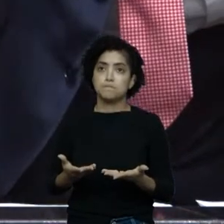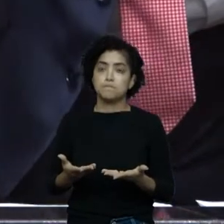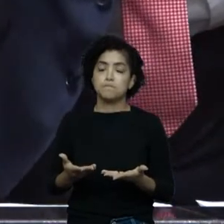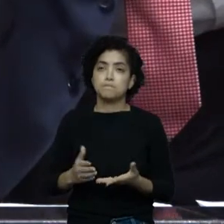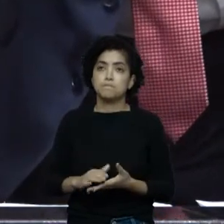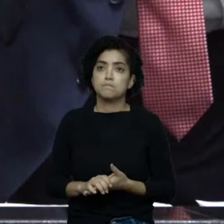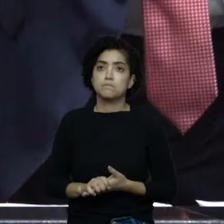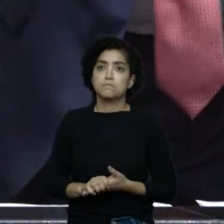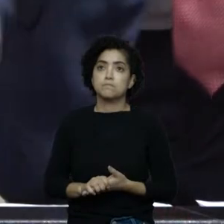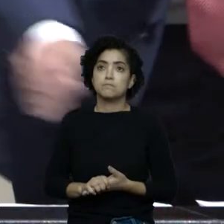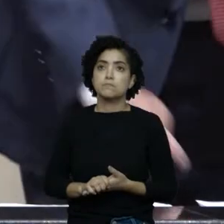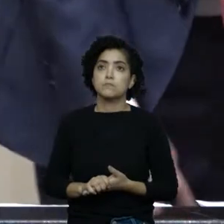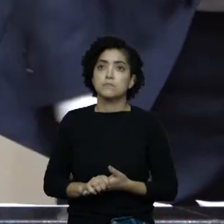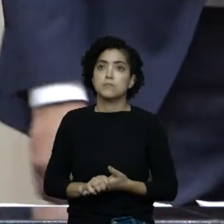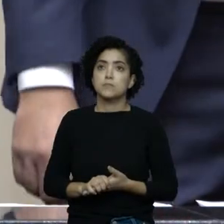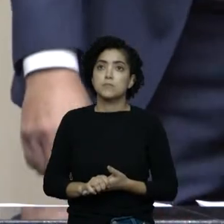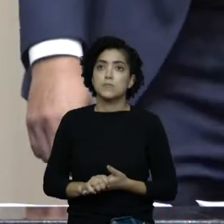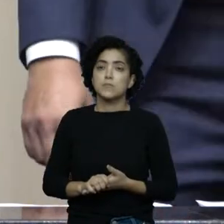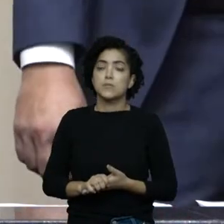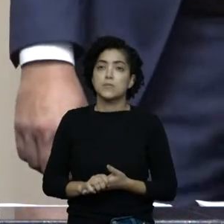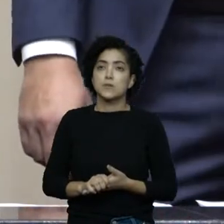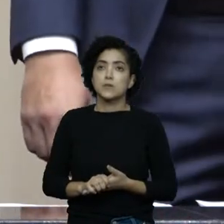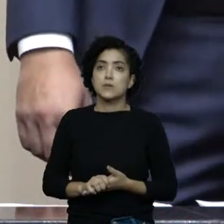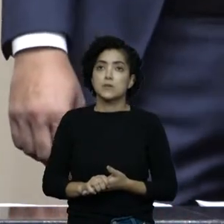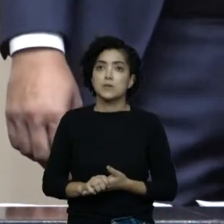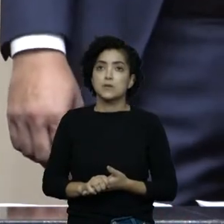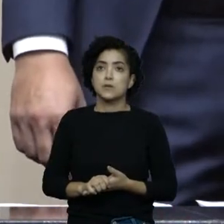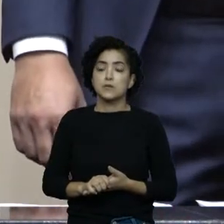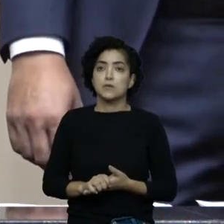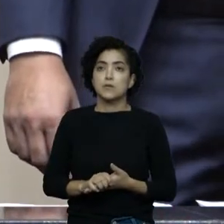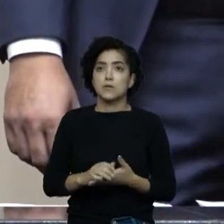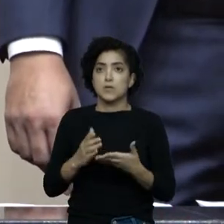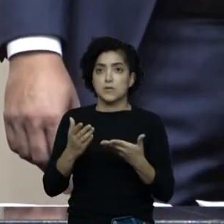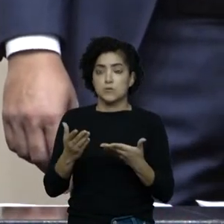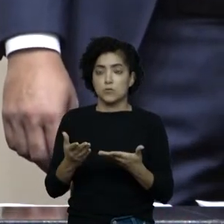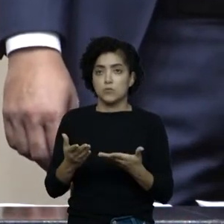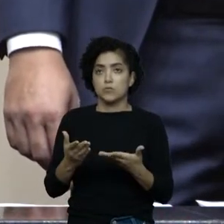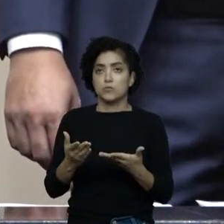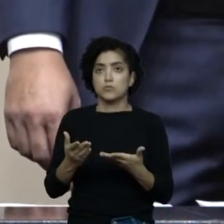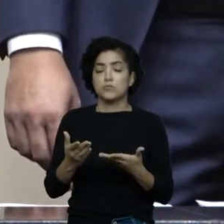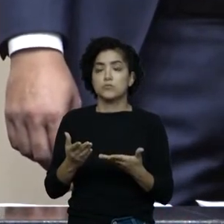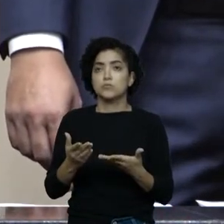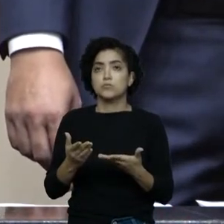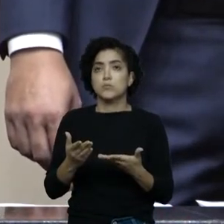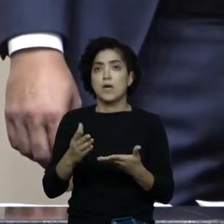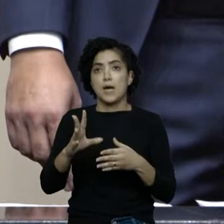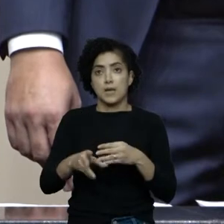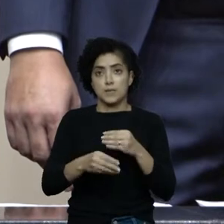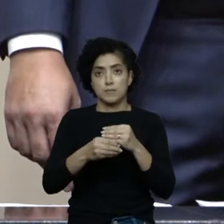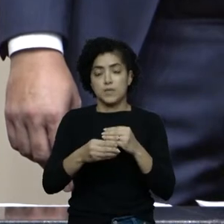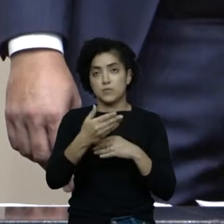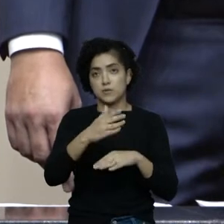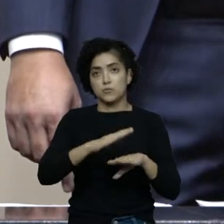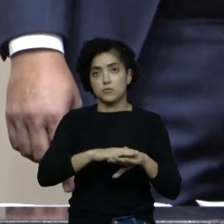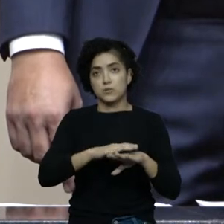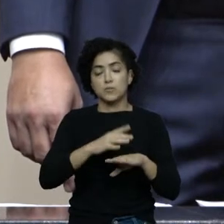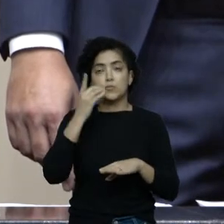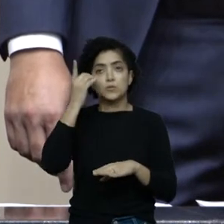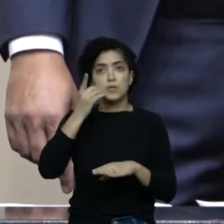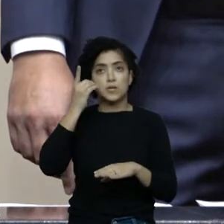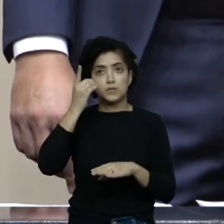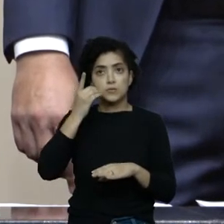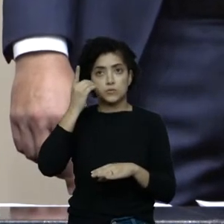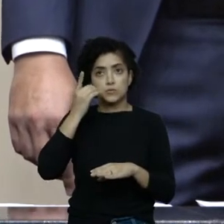o deputado Ivan 160 e contemplado com a emenda do deputado Bruno